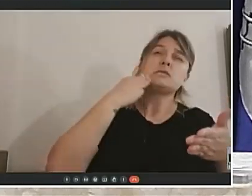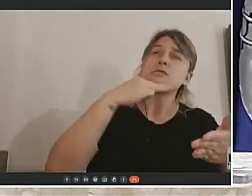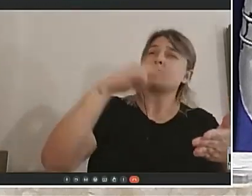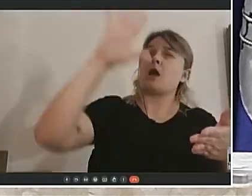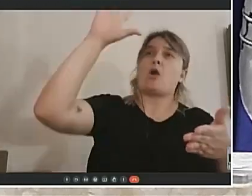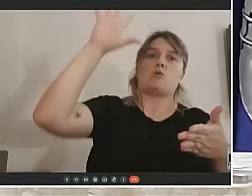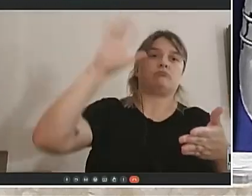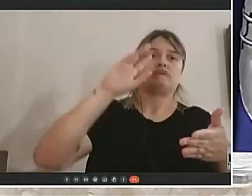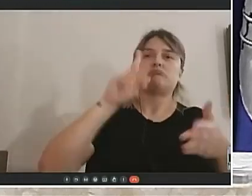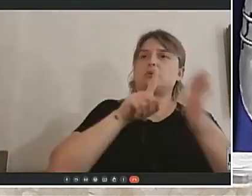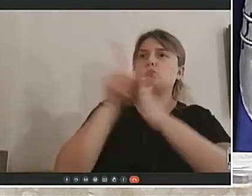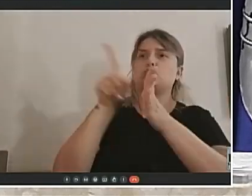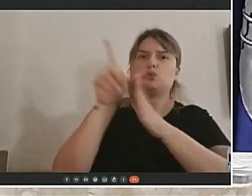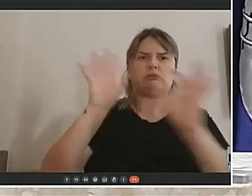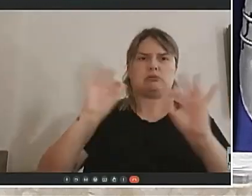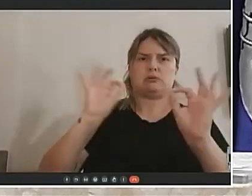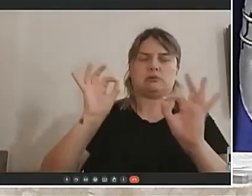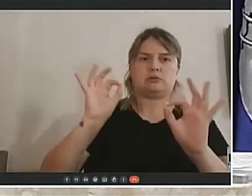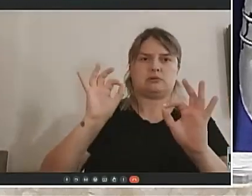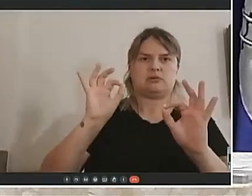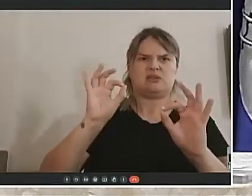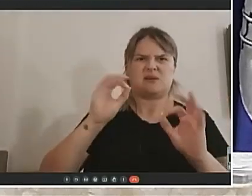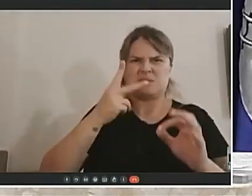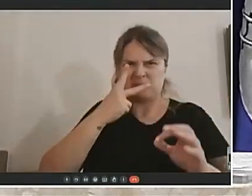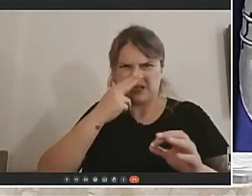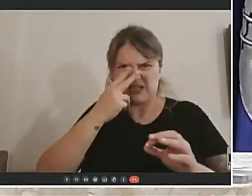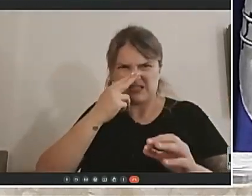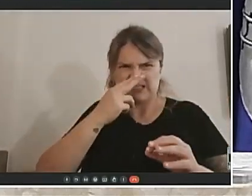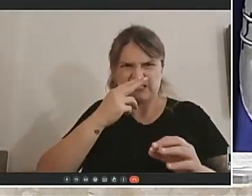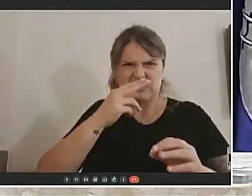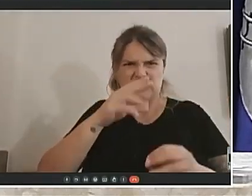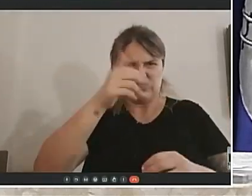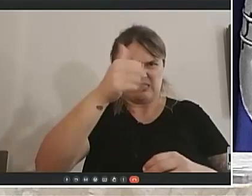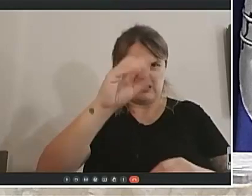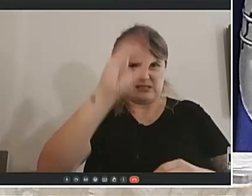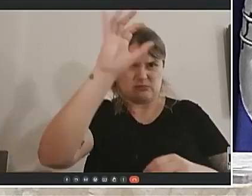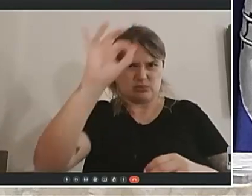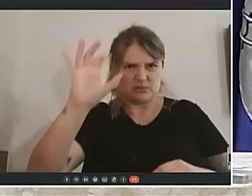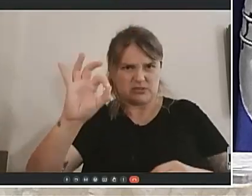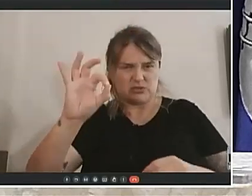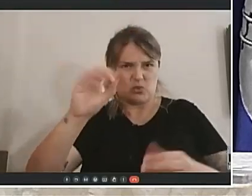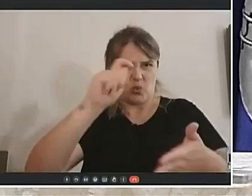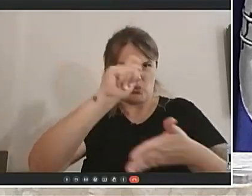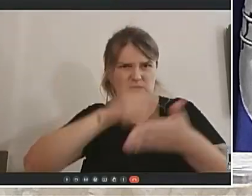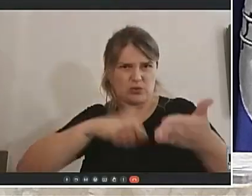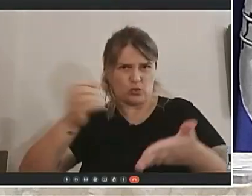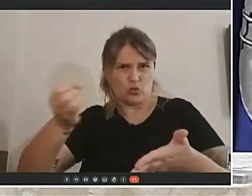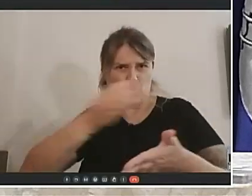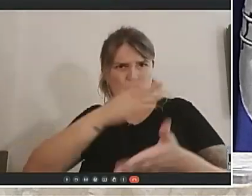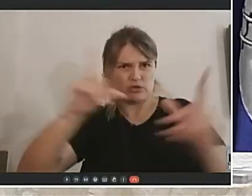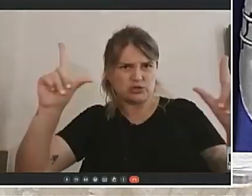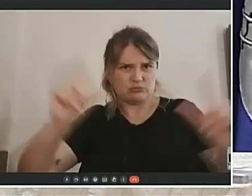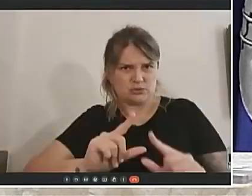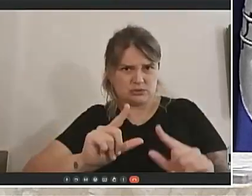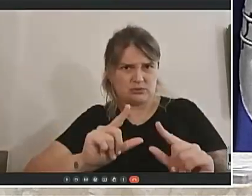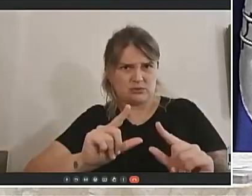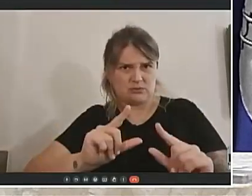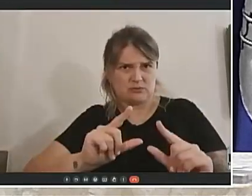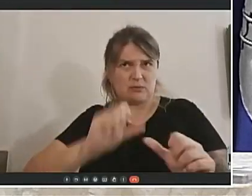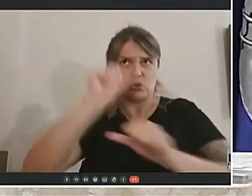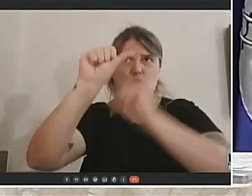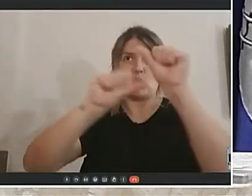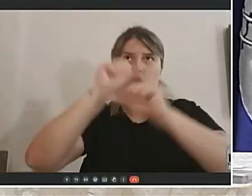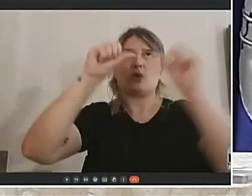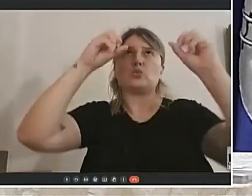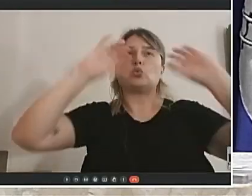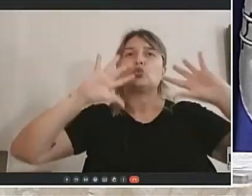como outro Vereador comentou ali praticamente são 10% o valor que a Prefeitura vai gastar para trocar a iluminação de LED